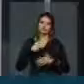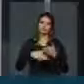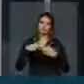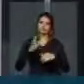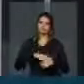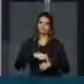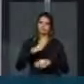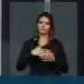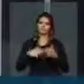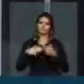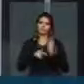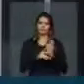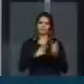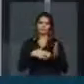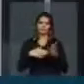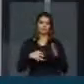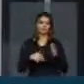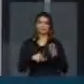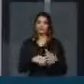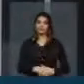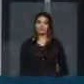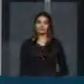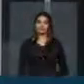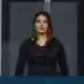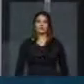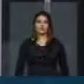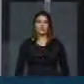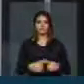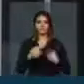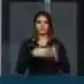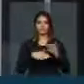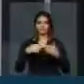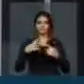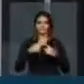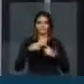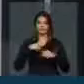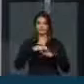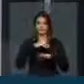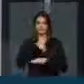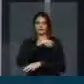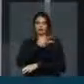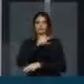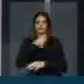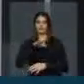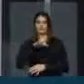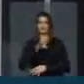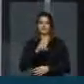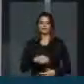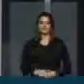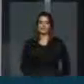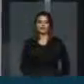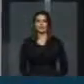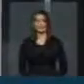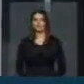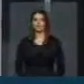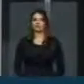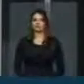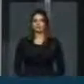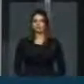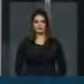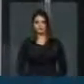através quer através do metrôs que através do microondas que através dos homens que